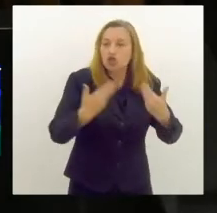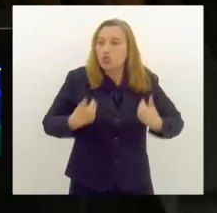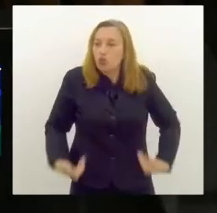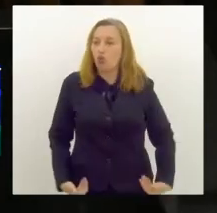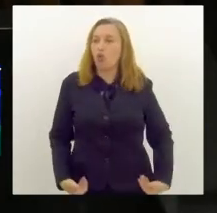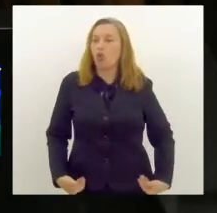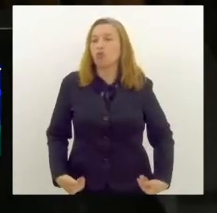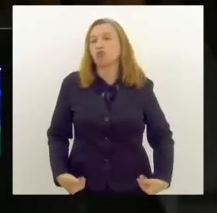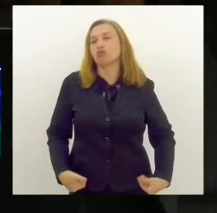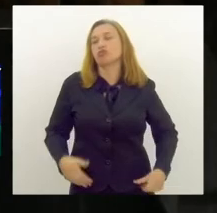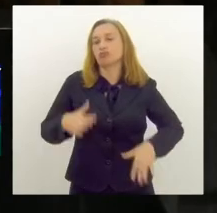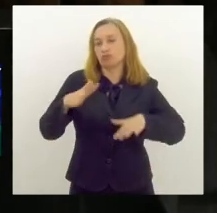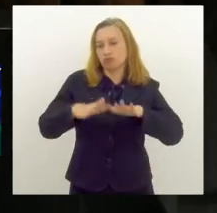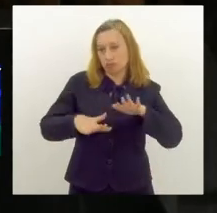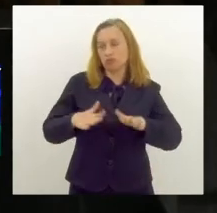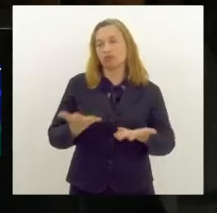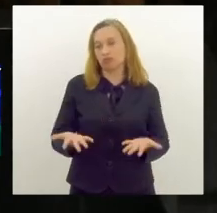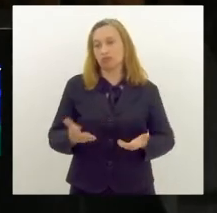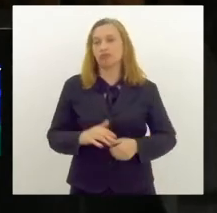para prejudicar.